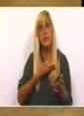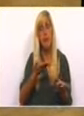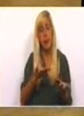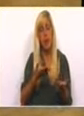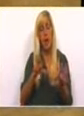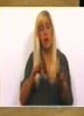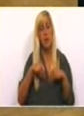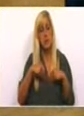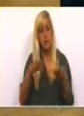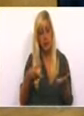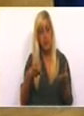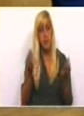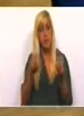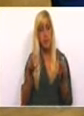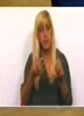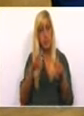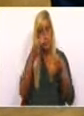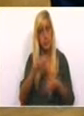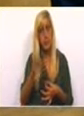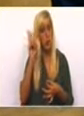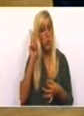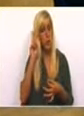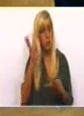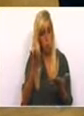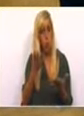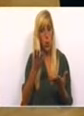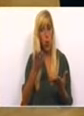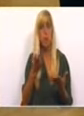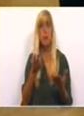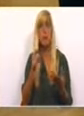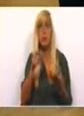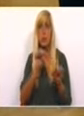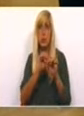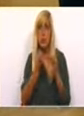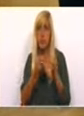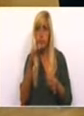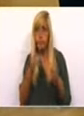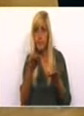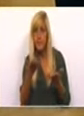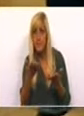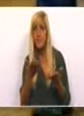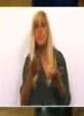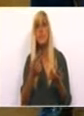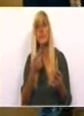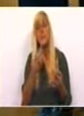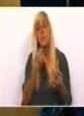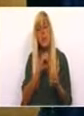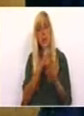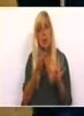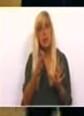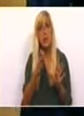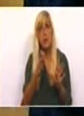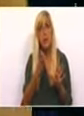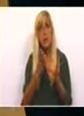ao aceitar convictamente o valor intrínseco da concertação social e de entender que